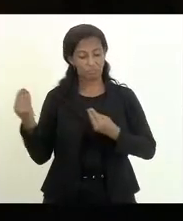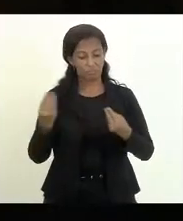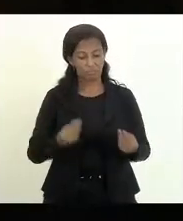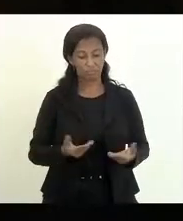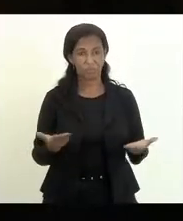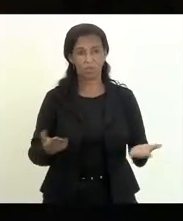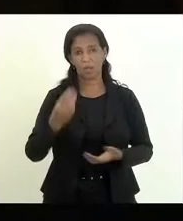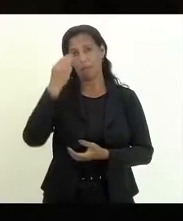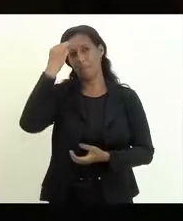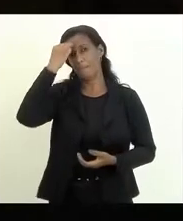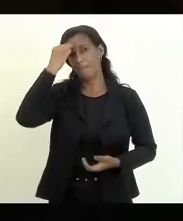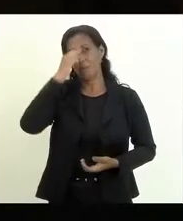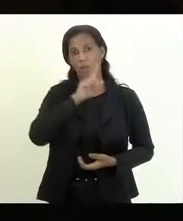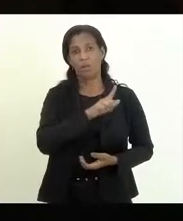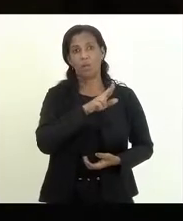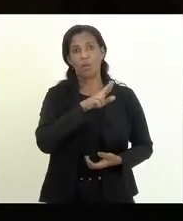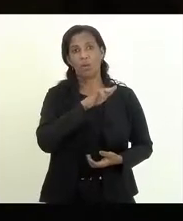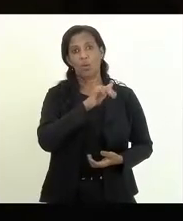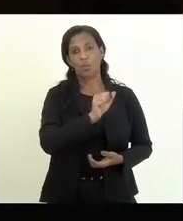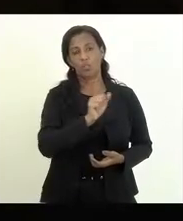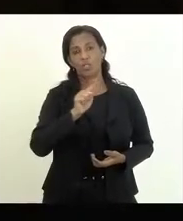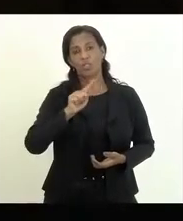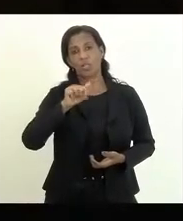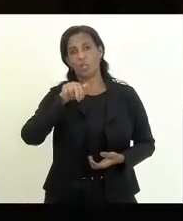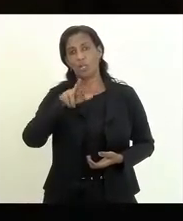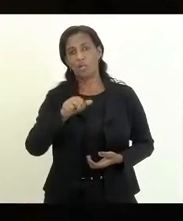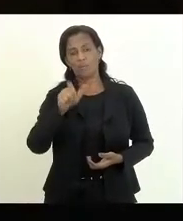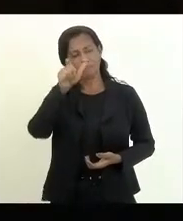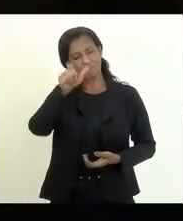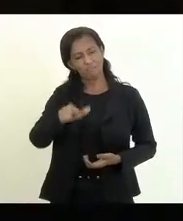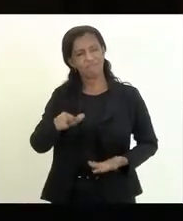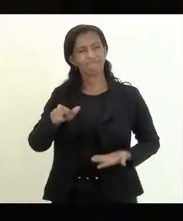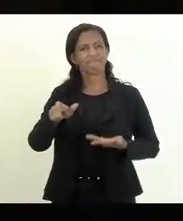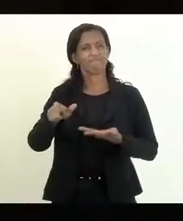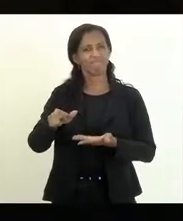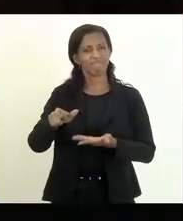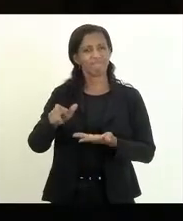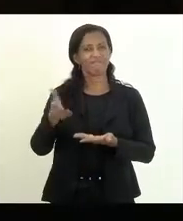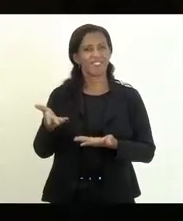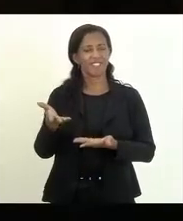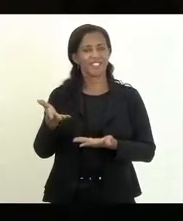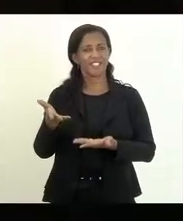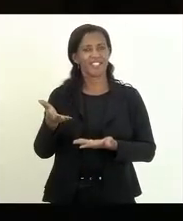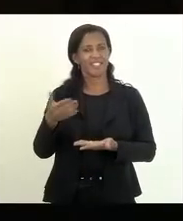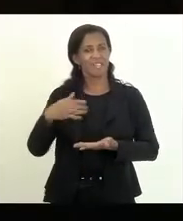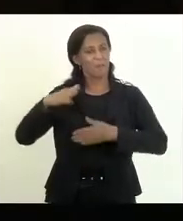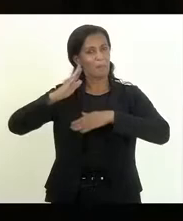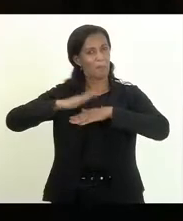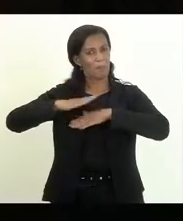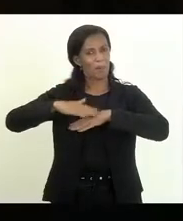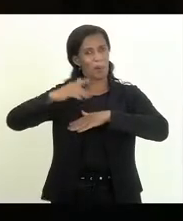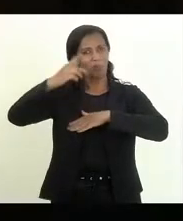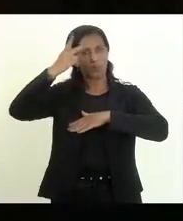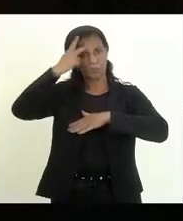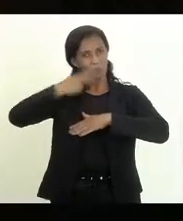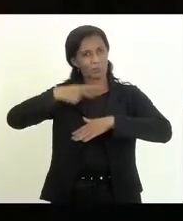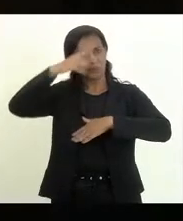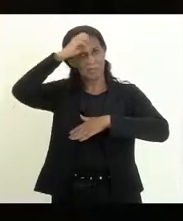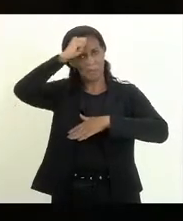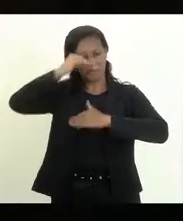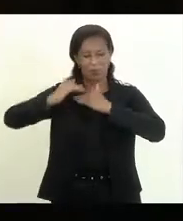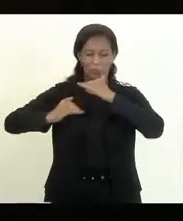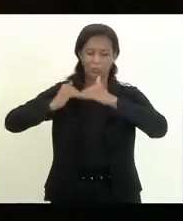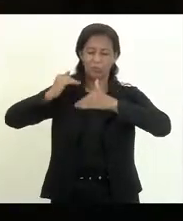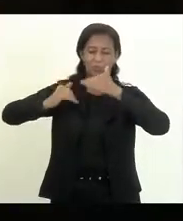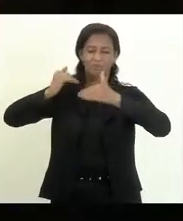a memória de Luiz Gama, essa figura que, autodidata, também construiu todo um